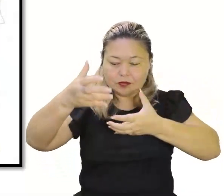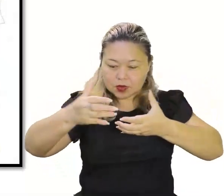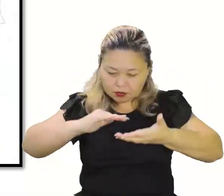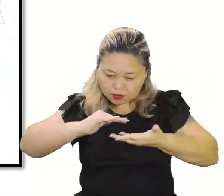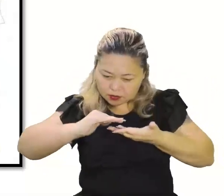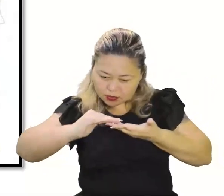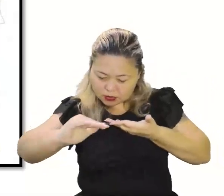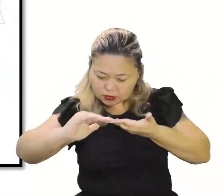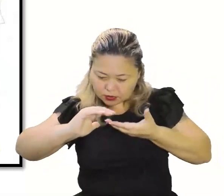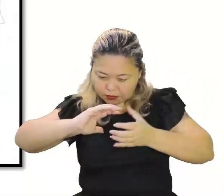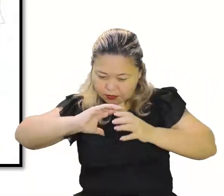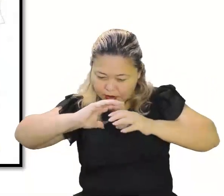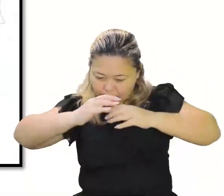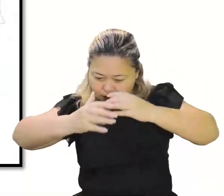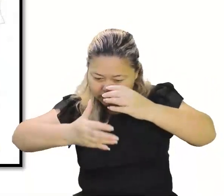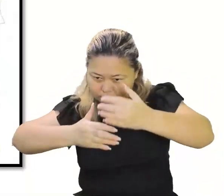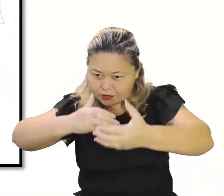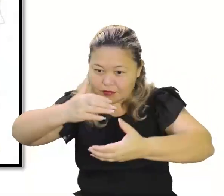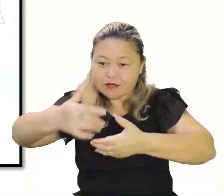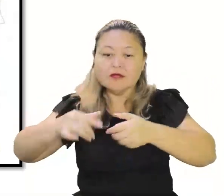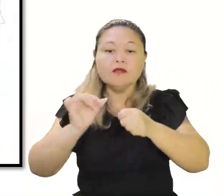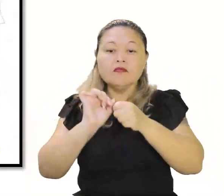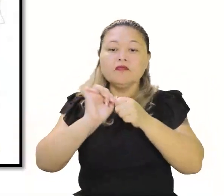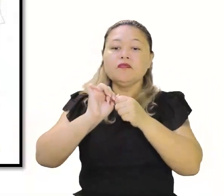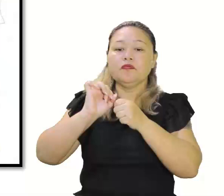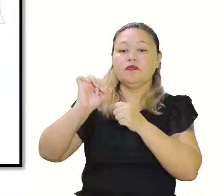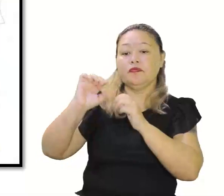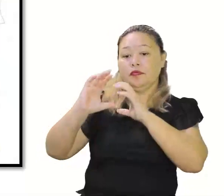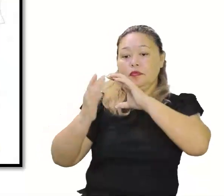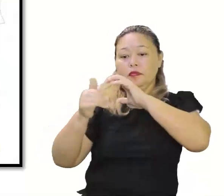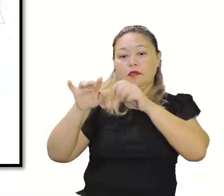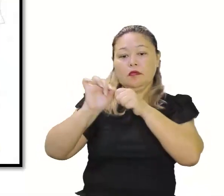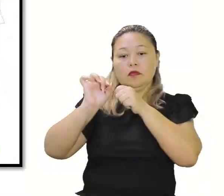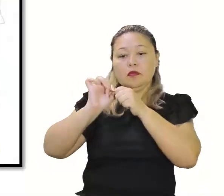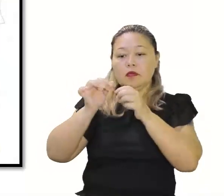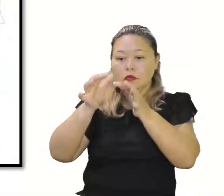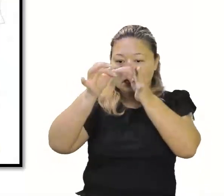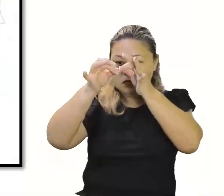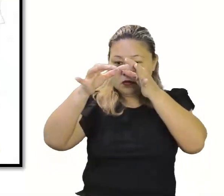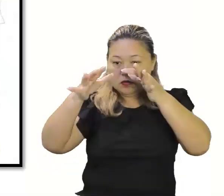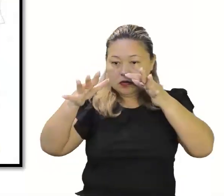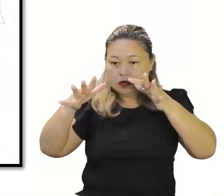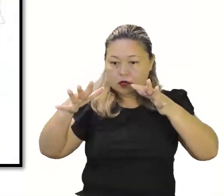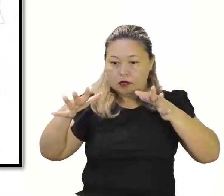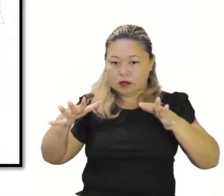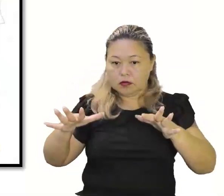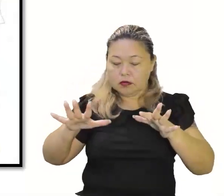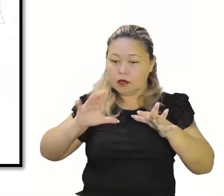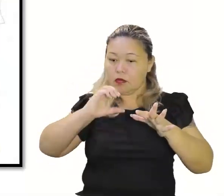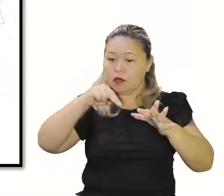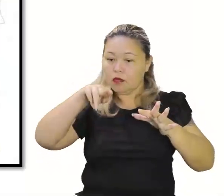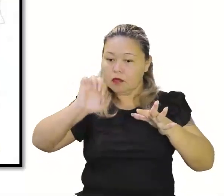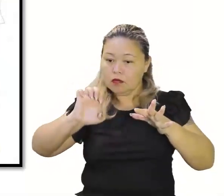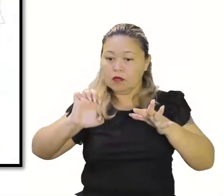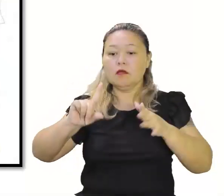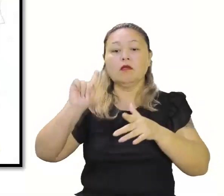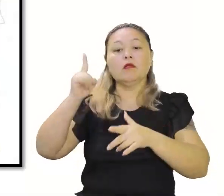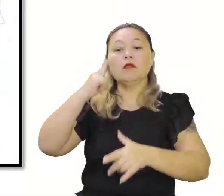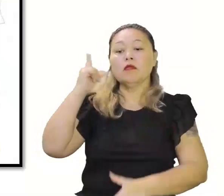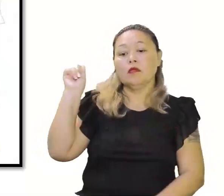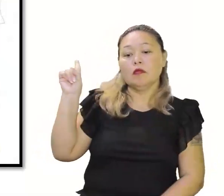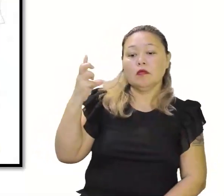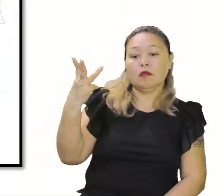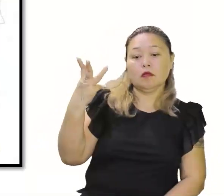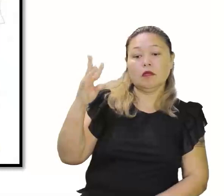superfície plana, ela vai rolar. O cilindro, a esfera e o cone. Então esses são os 3 tipos de corpos